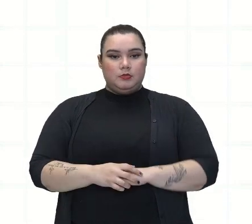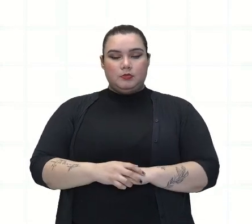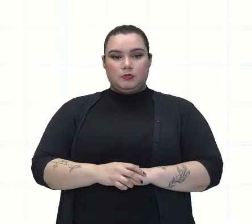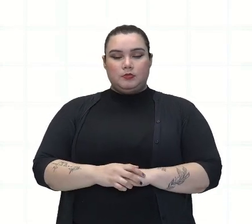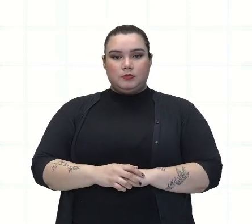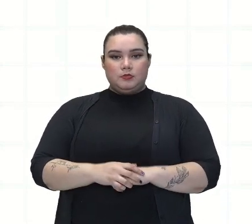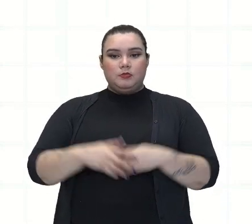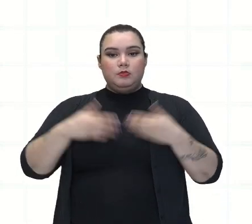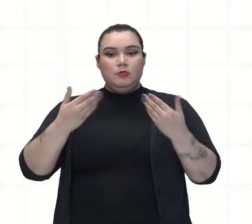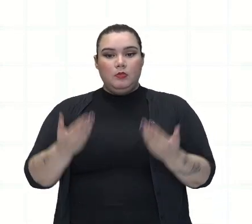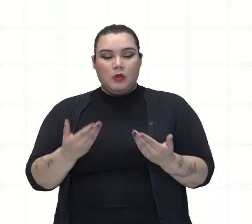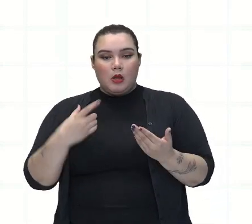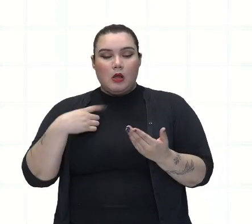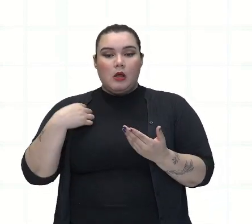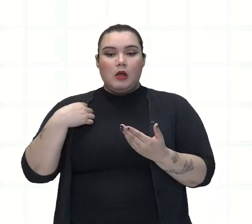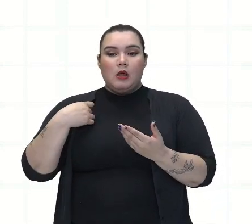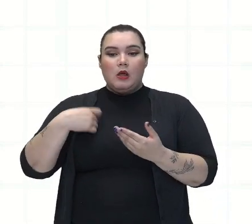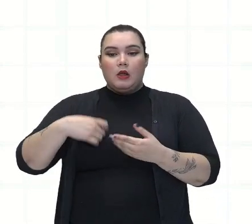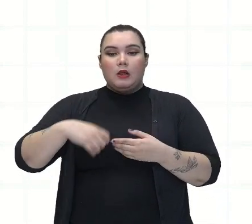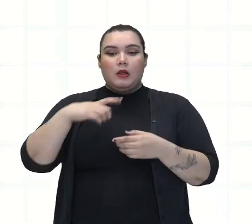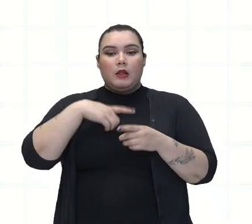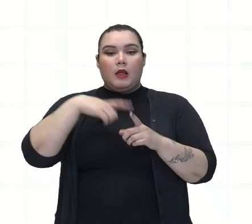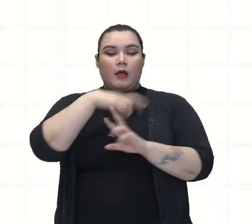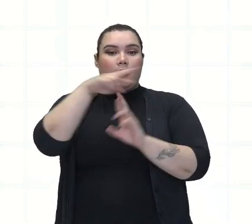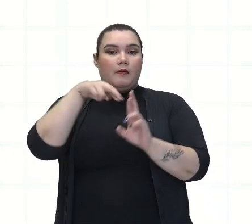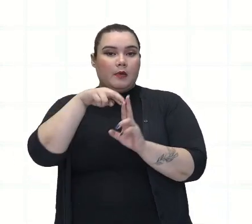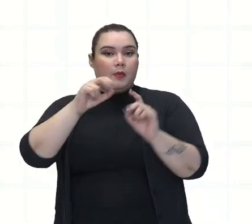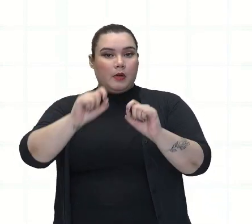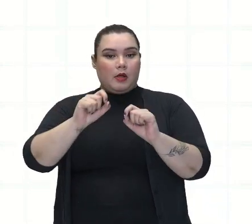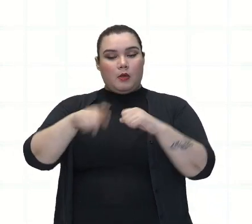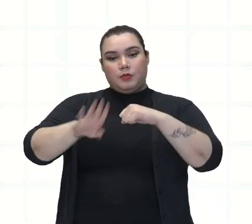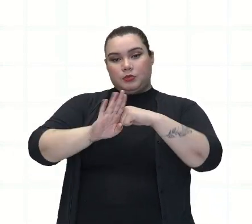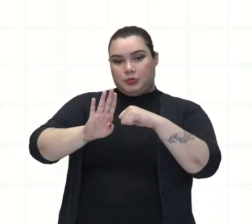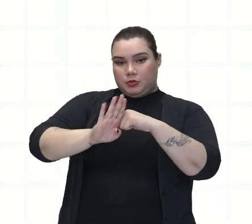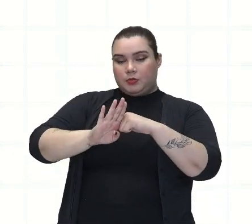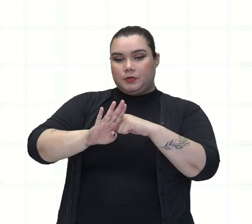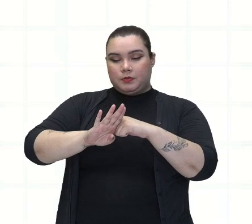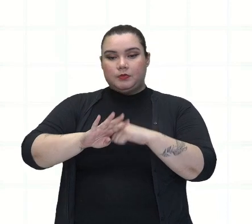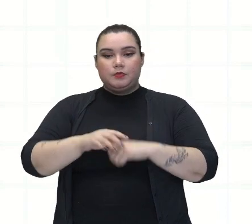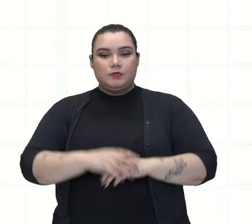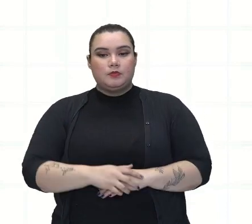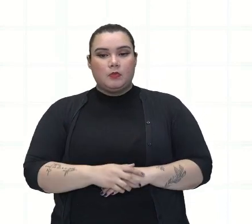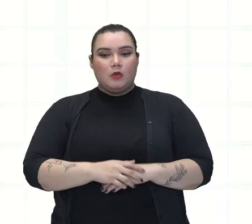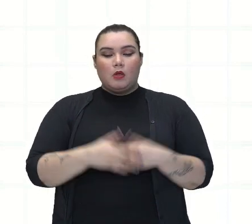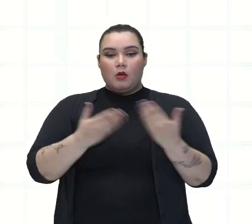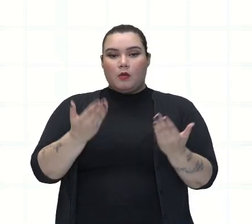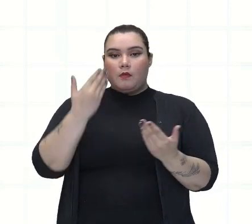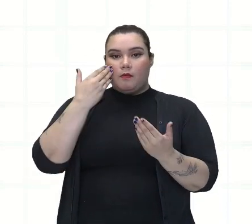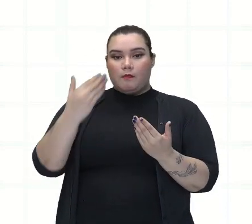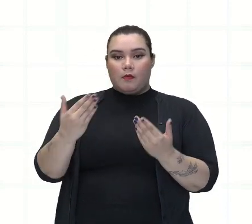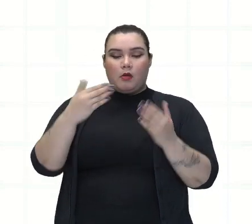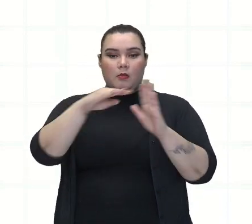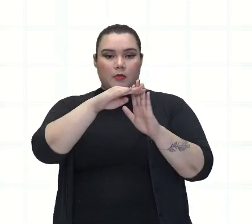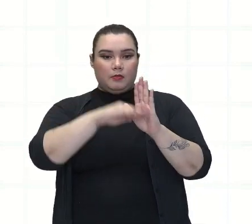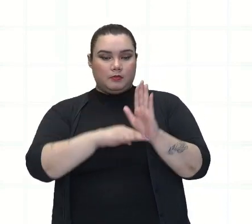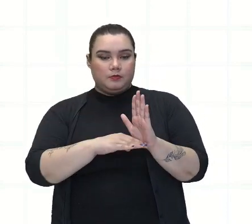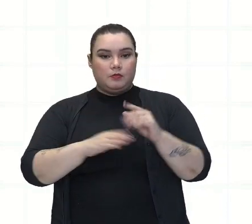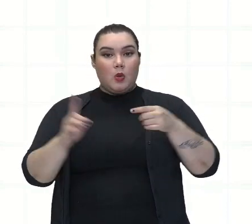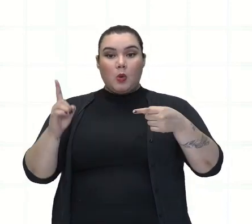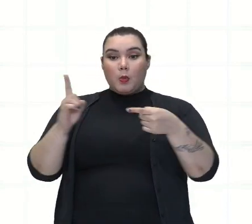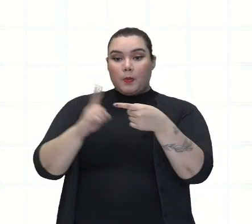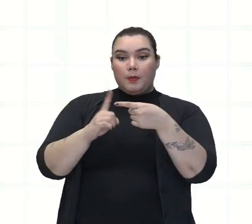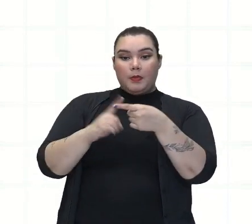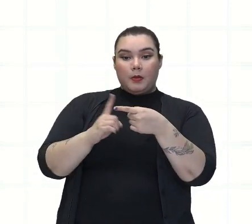ou seja, eles vão se referir a algum ser. Então, vamos aí ver a classificação. A